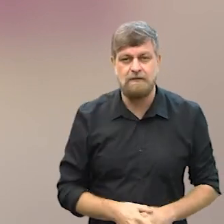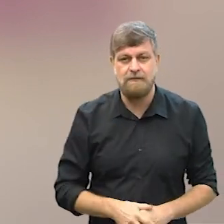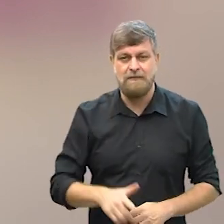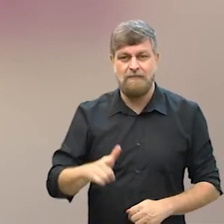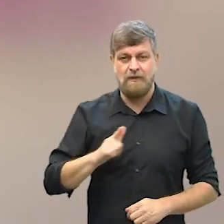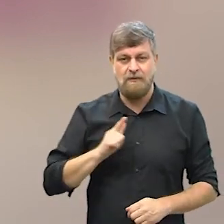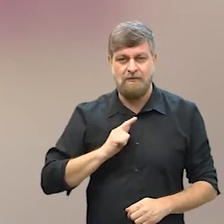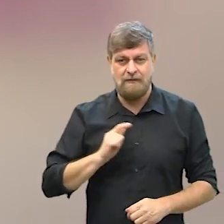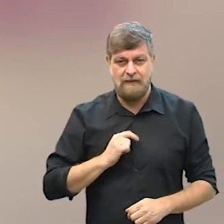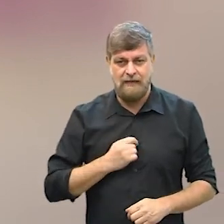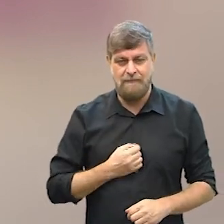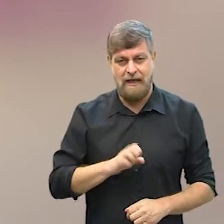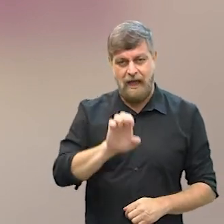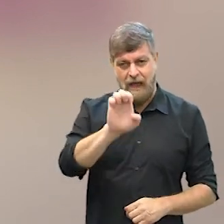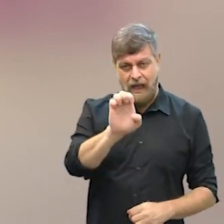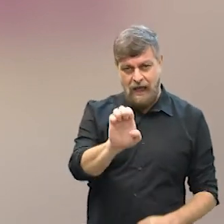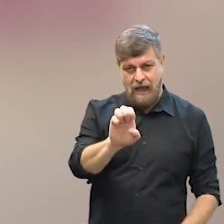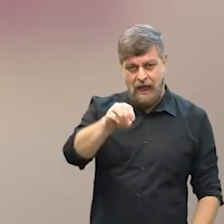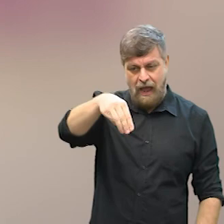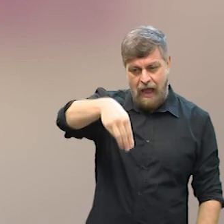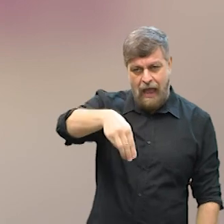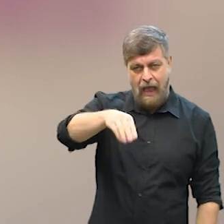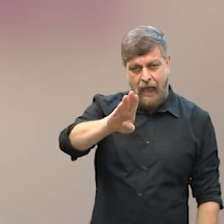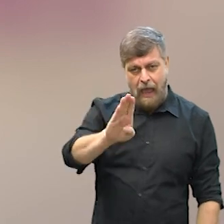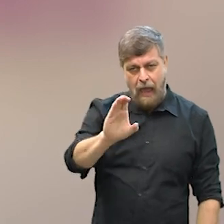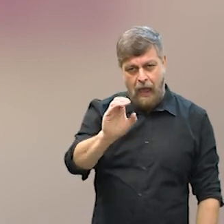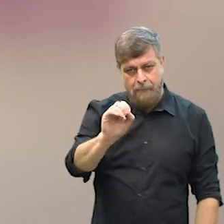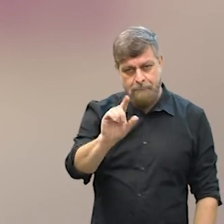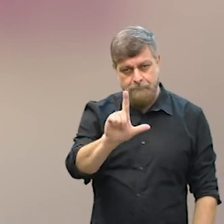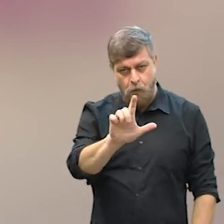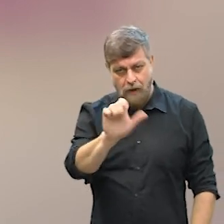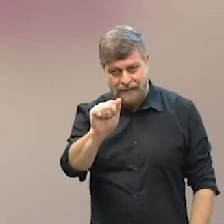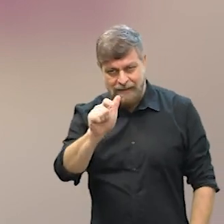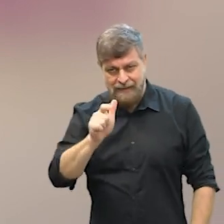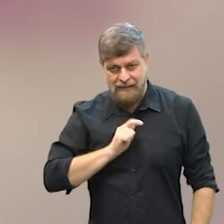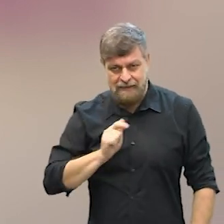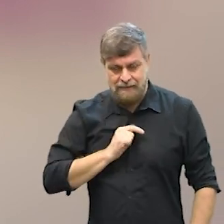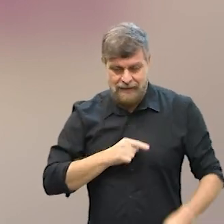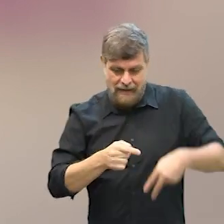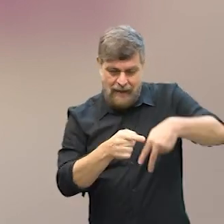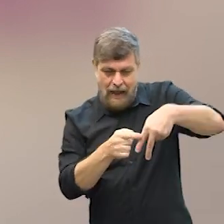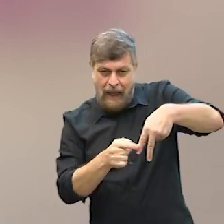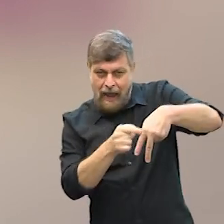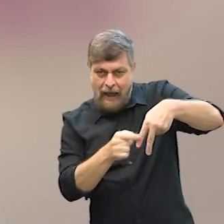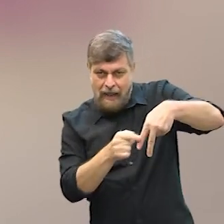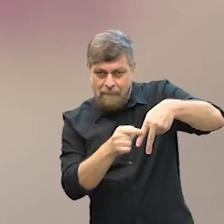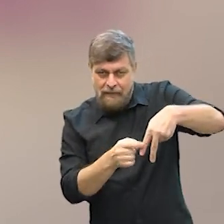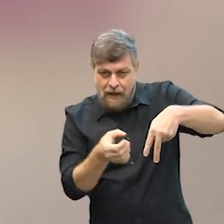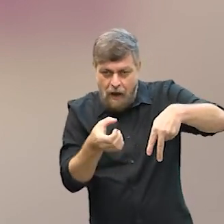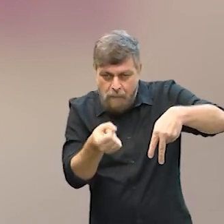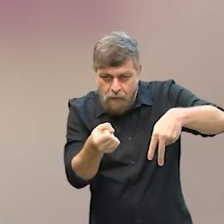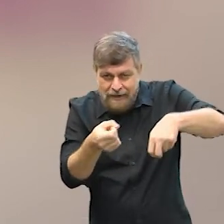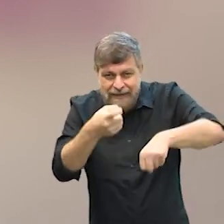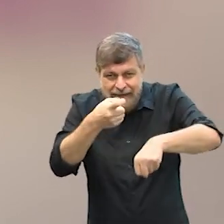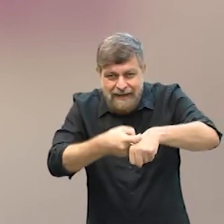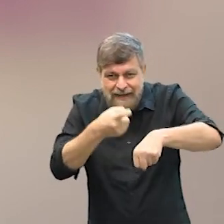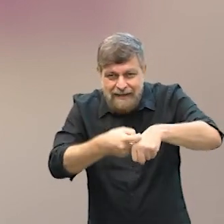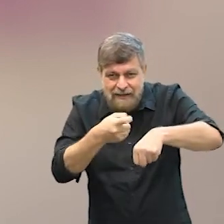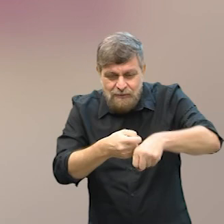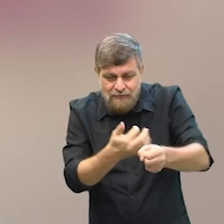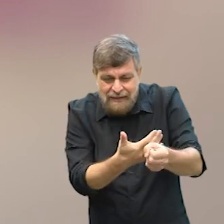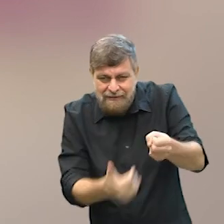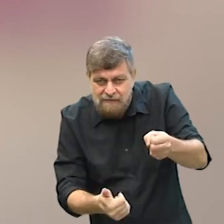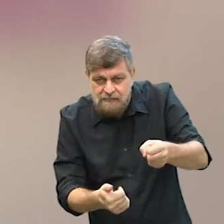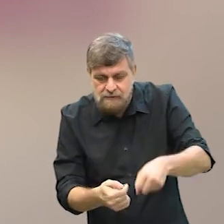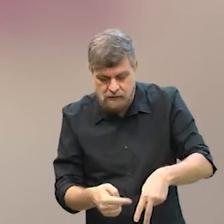uma embolia pulmonar, quando se formam coágulos nas pernas, esses coágulos ou em qualquer outro local,